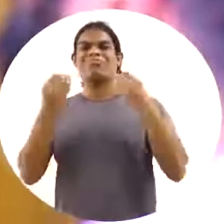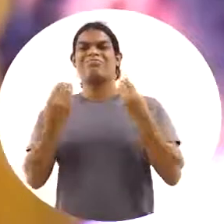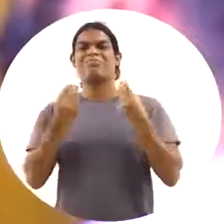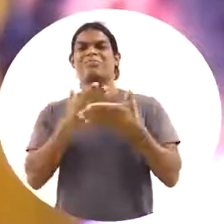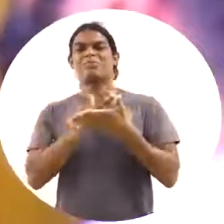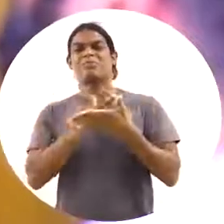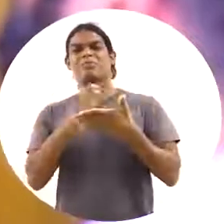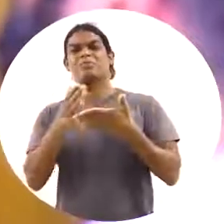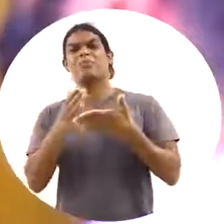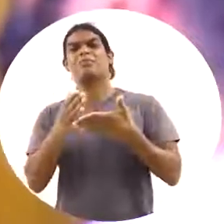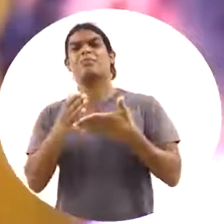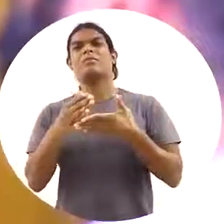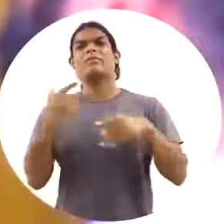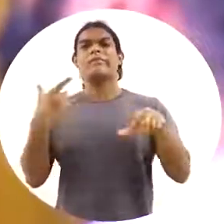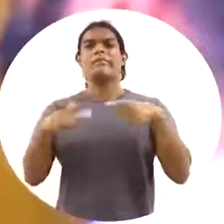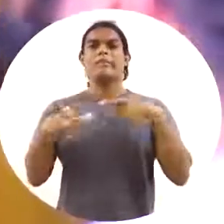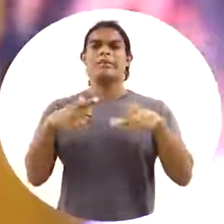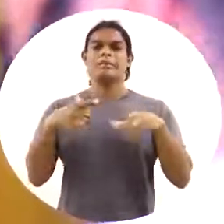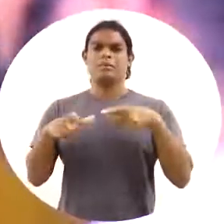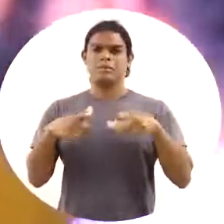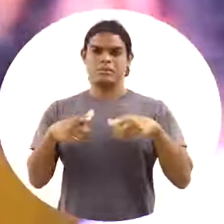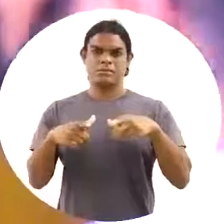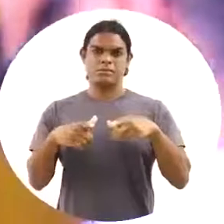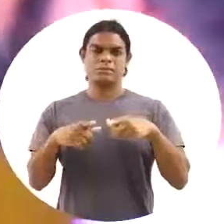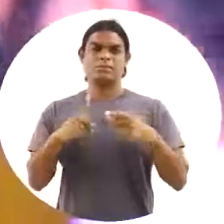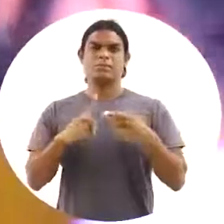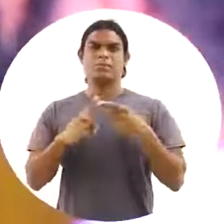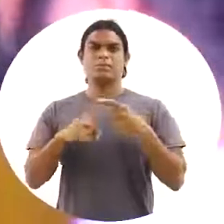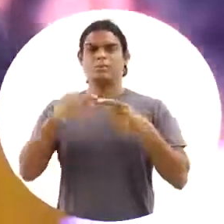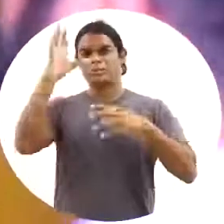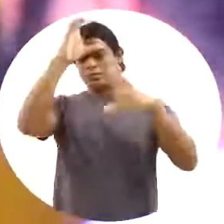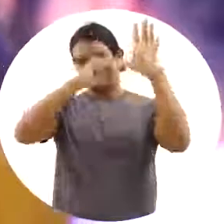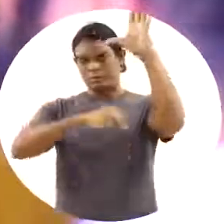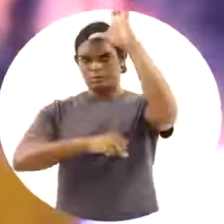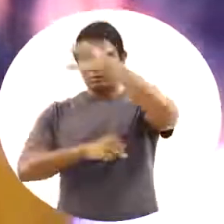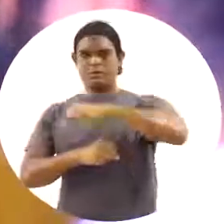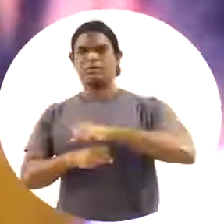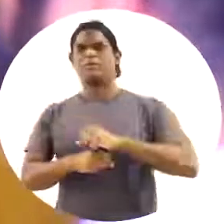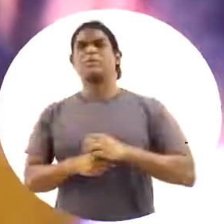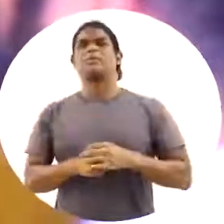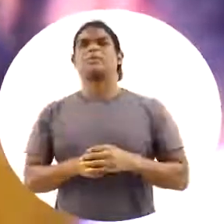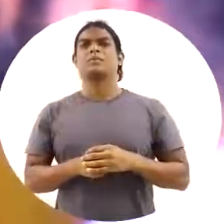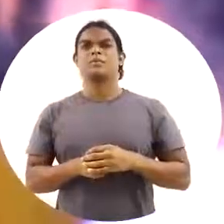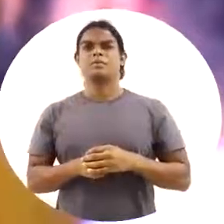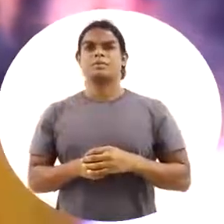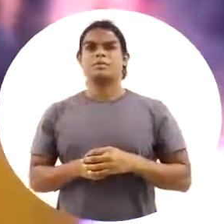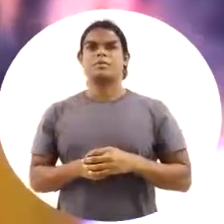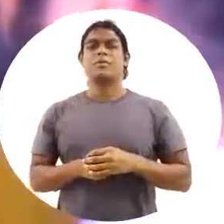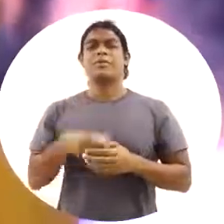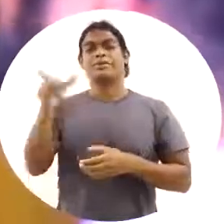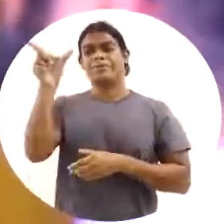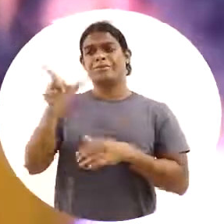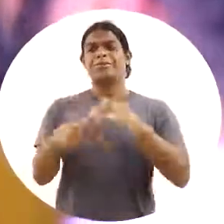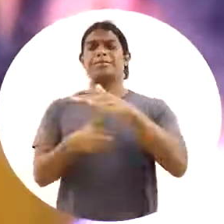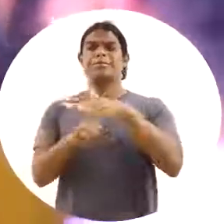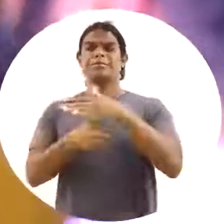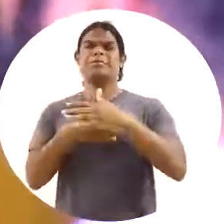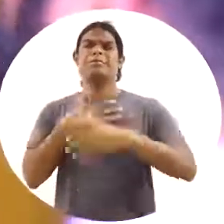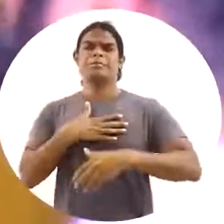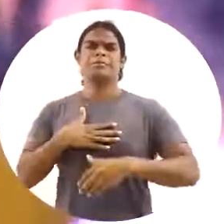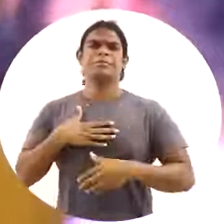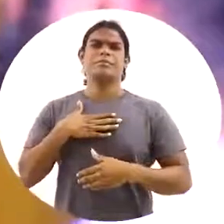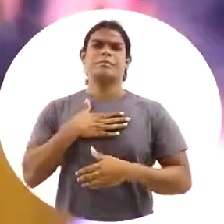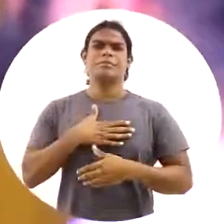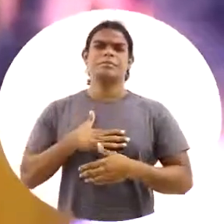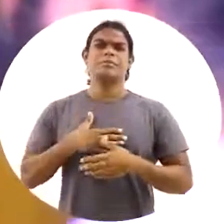e ver que aquilo você pode tirar valor estético, né? Funcional, e os clientes aceitam, assim, porque vem